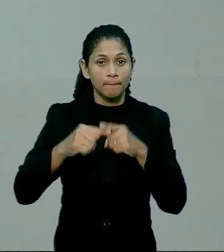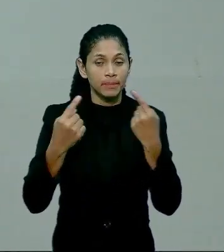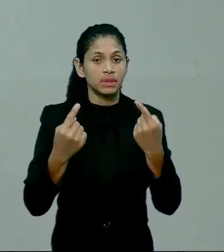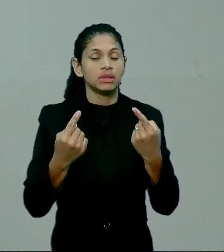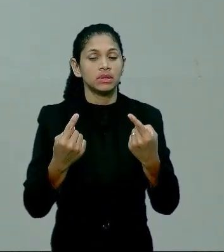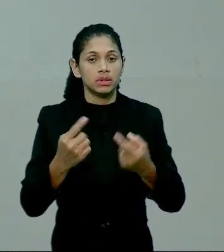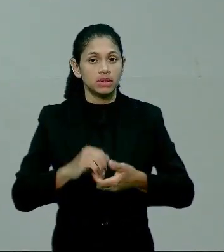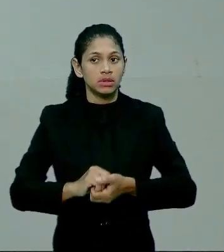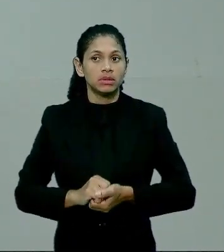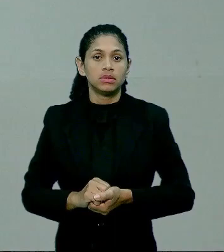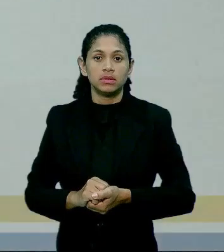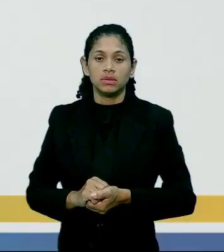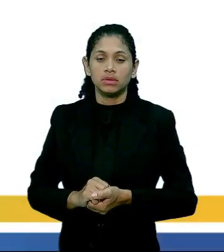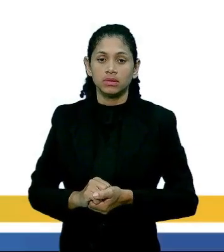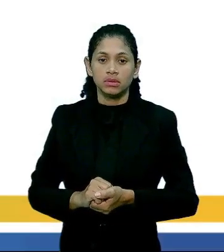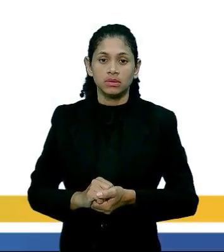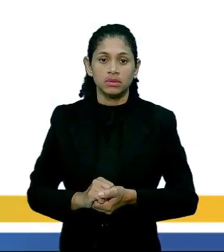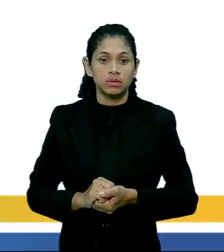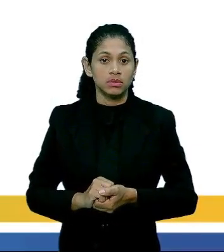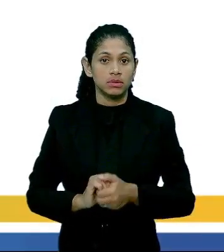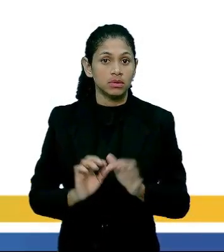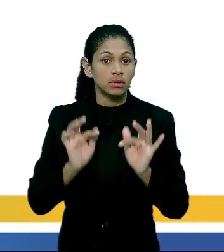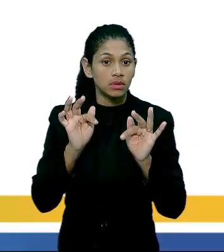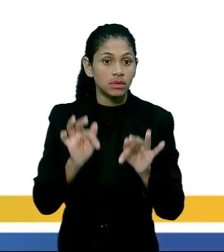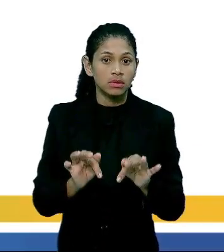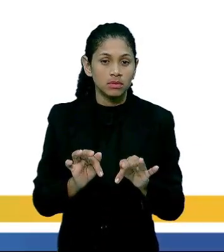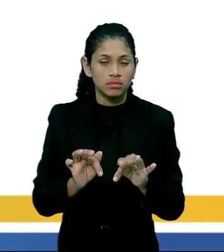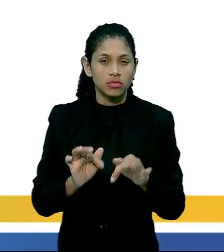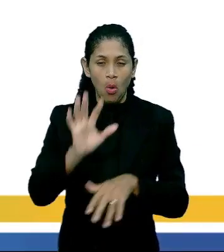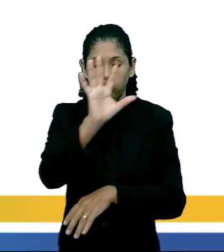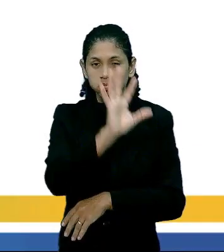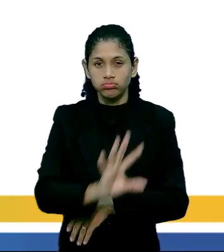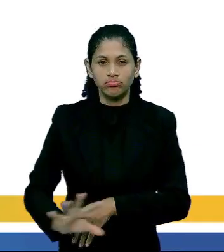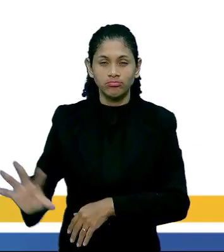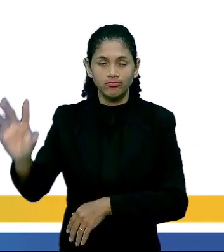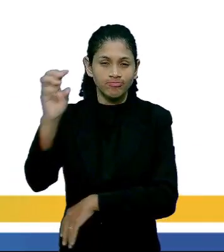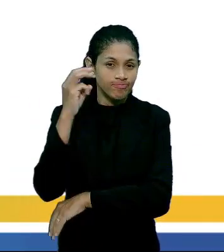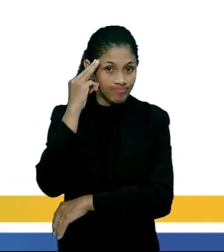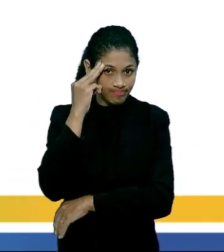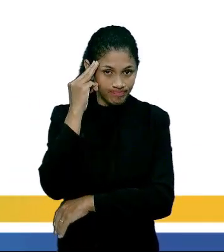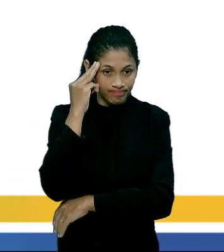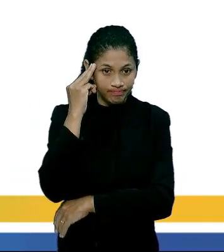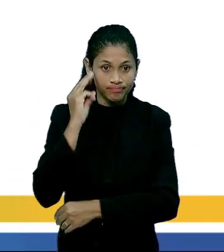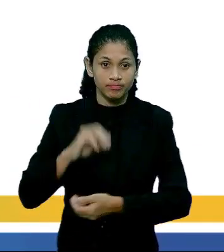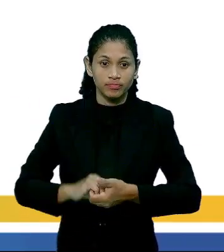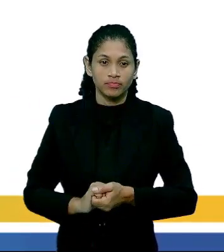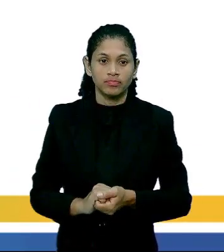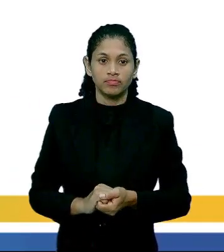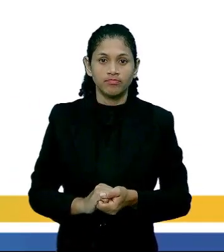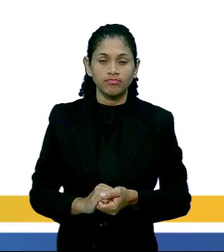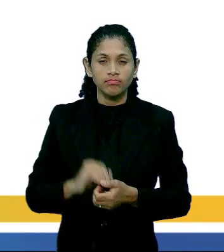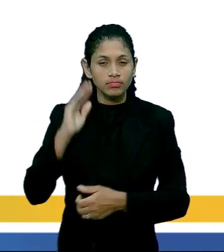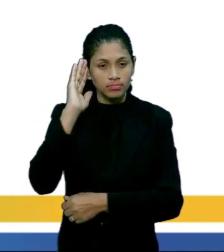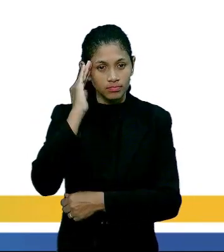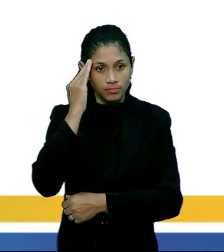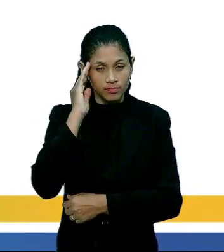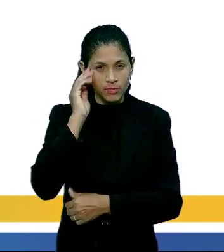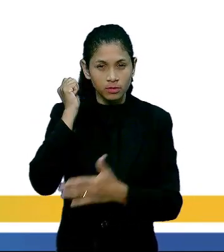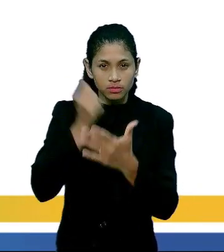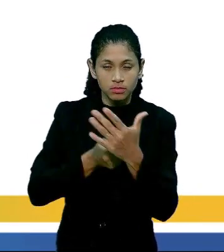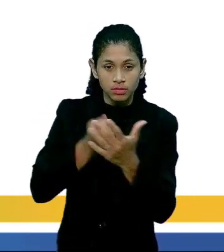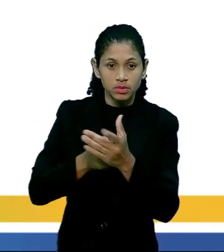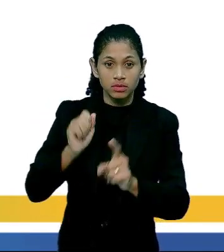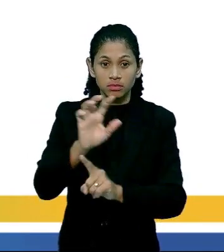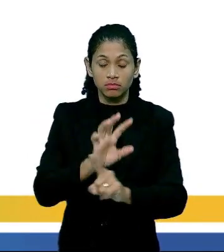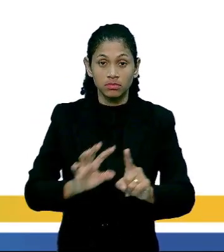efeitos negativos dela, e aí para a gente encerrar, a gente já faz aquele mapa geral, que é compreender que a pressão social mais a